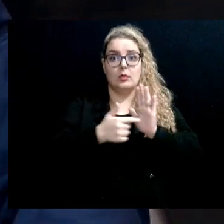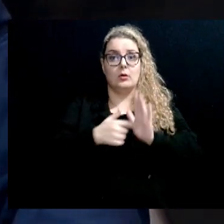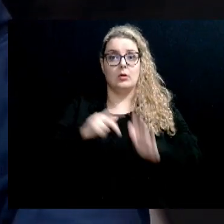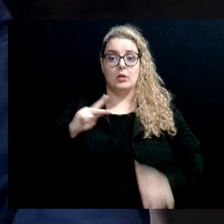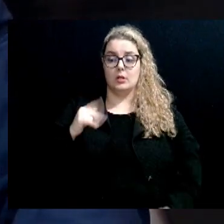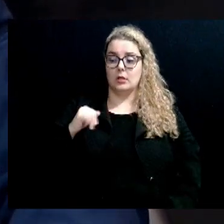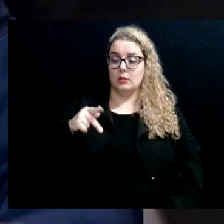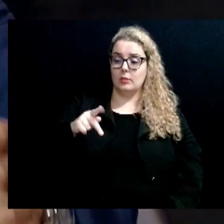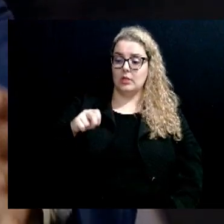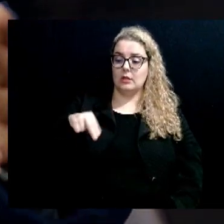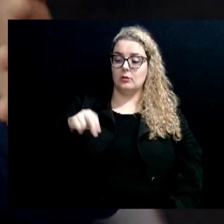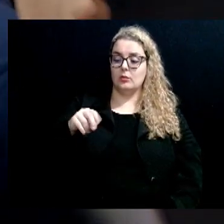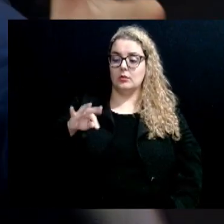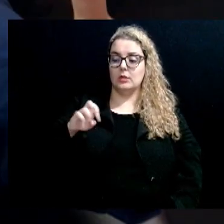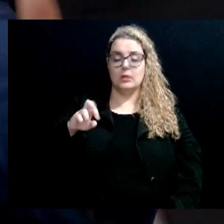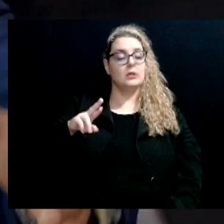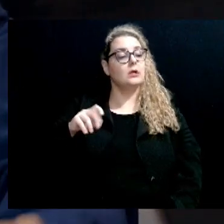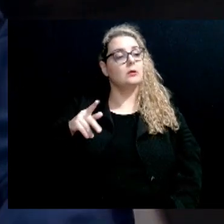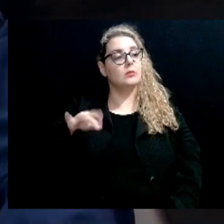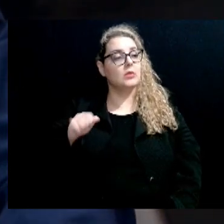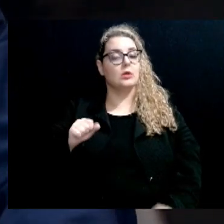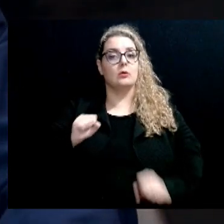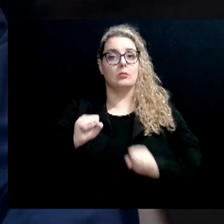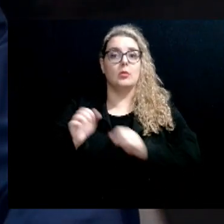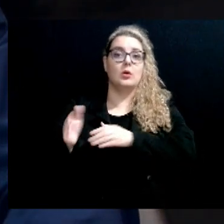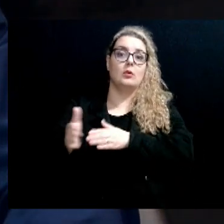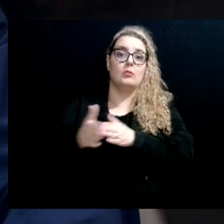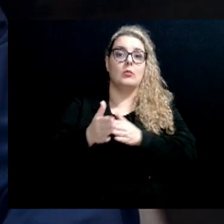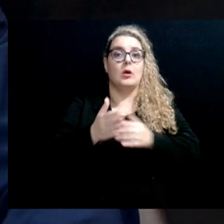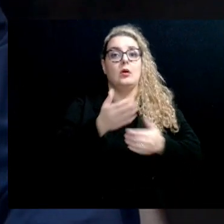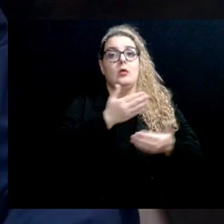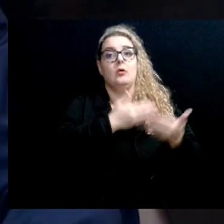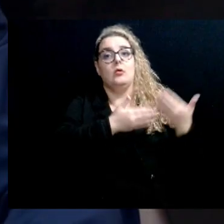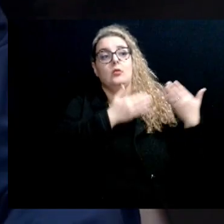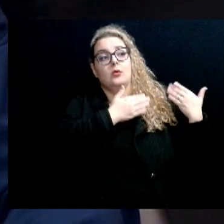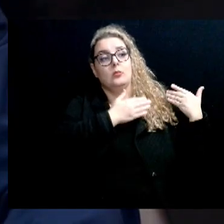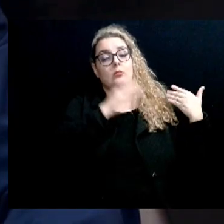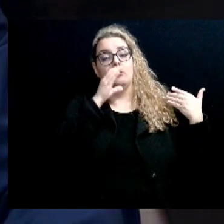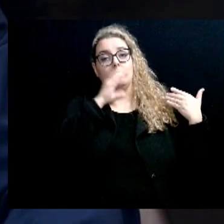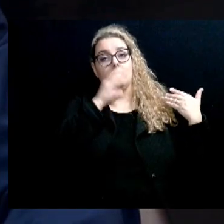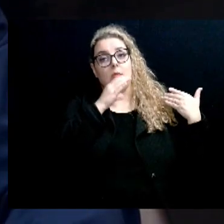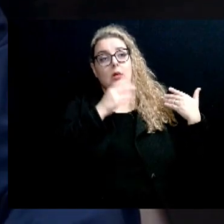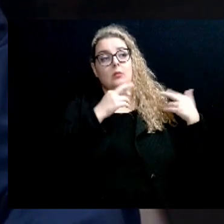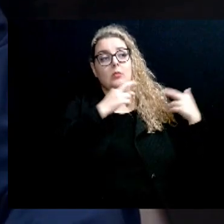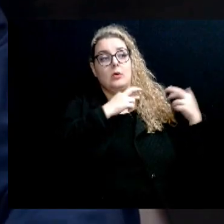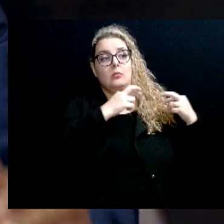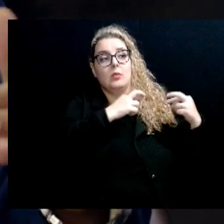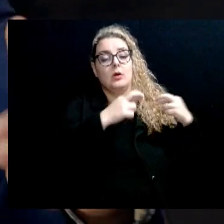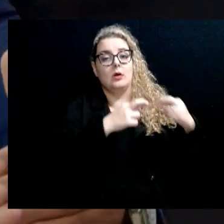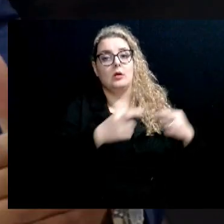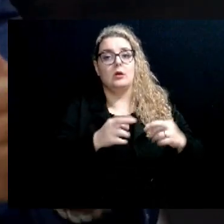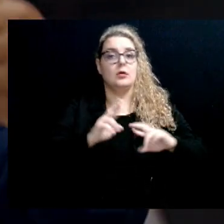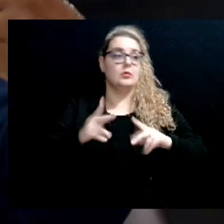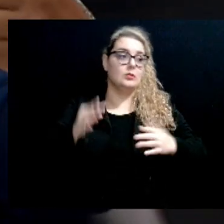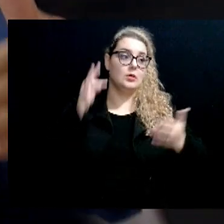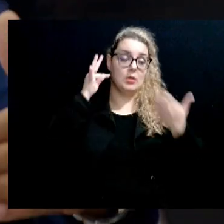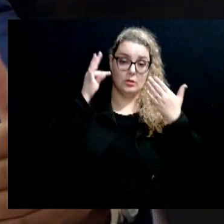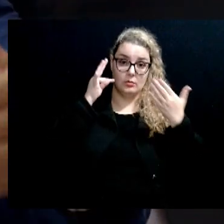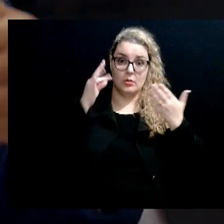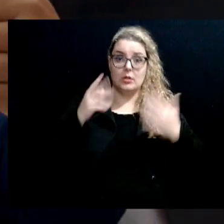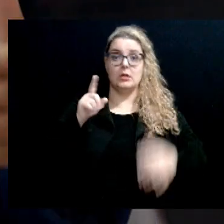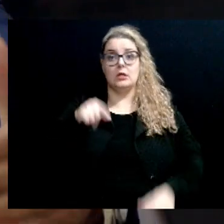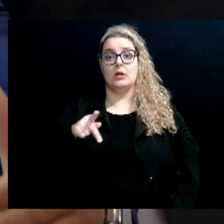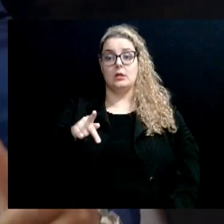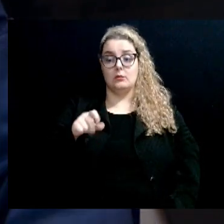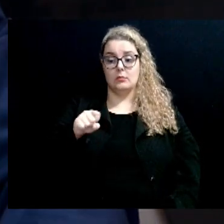te levar ao passado mais rapidamente, né? Diferente da psicoterapia, que a psicoterapia é uma